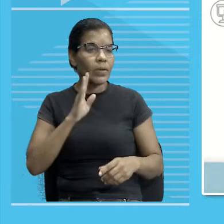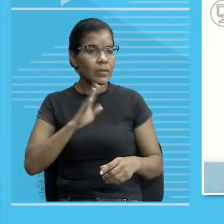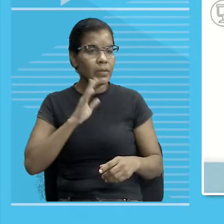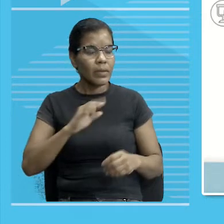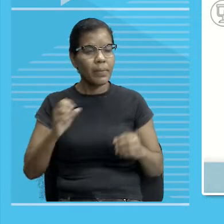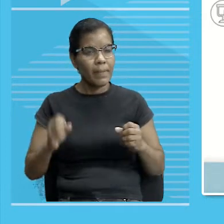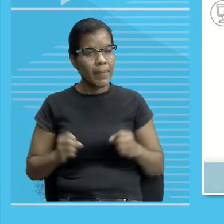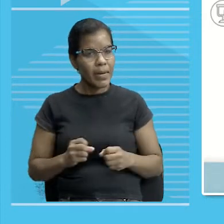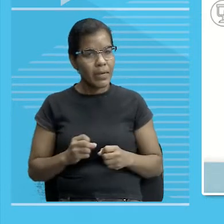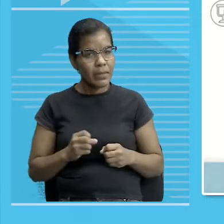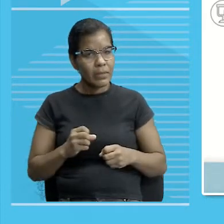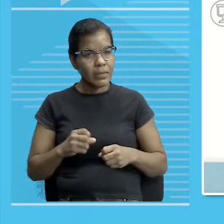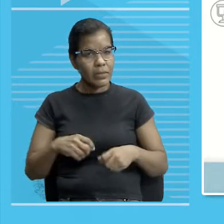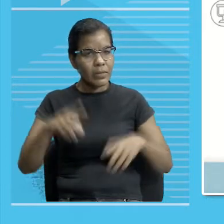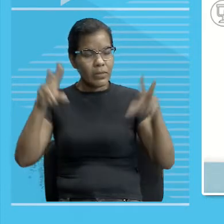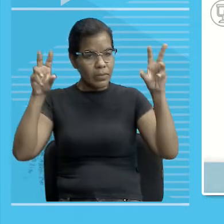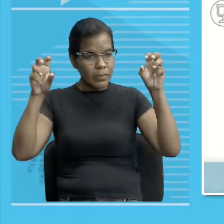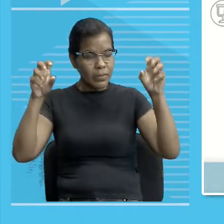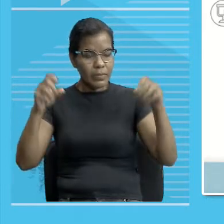o assunto,